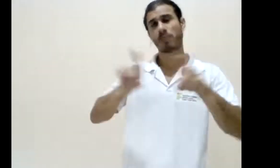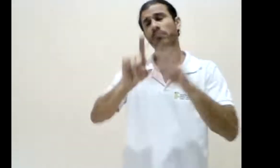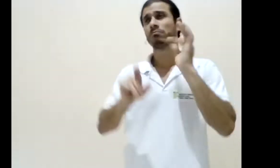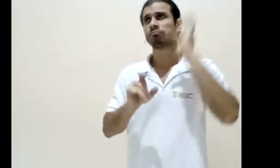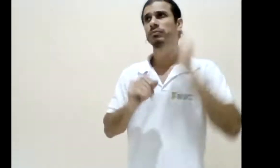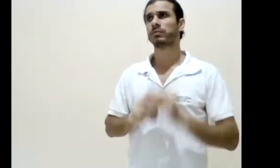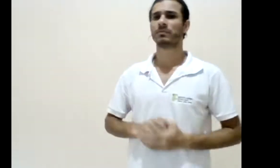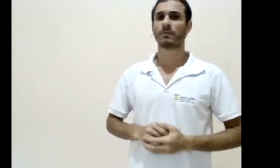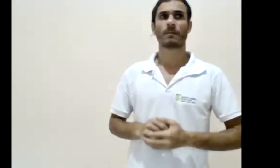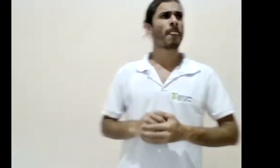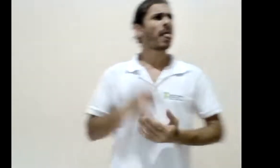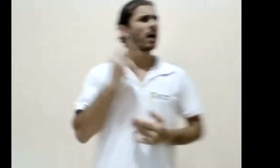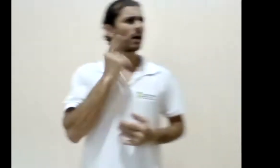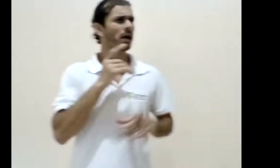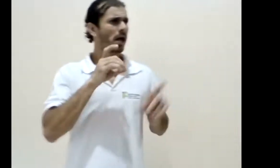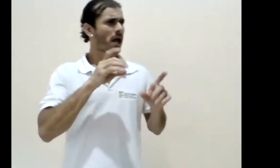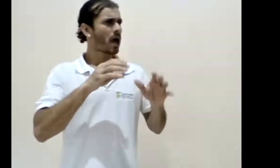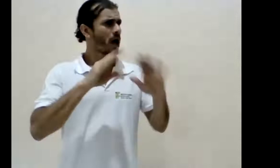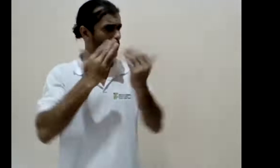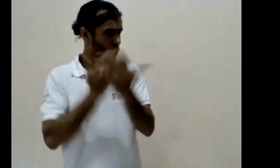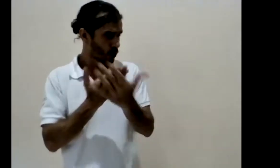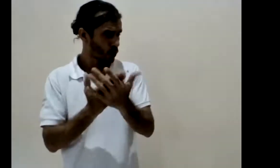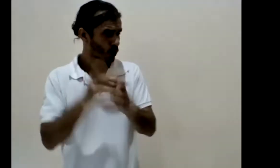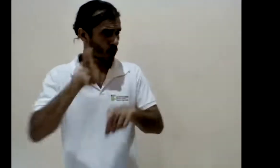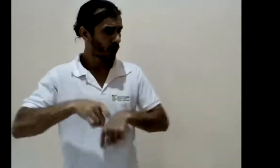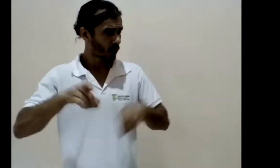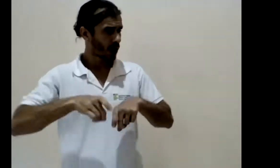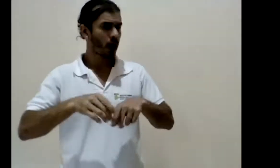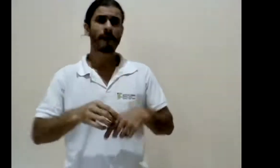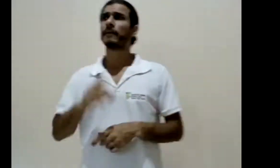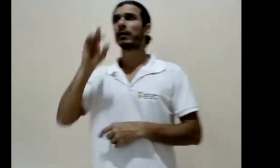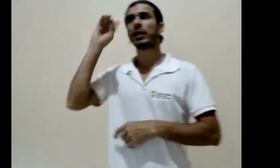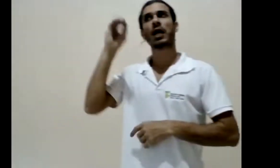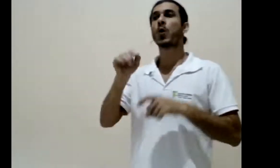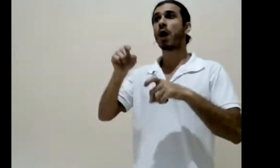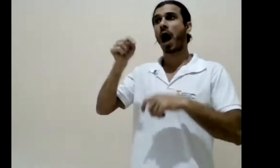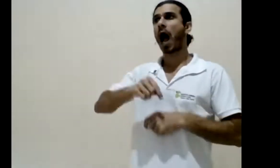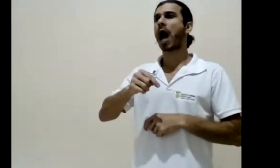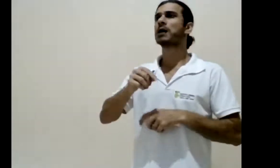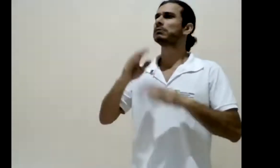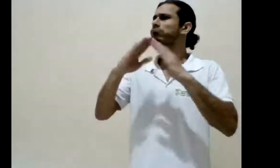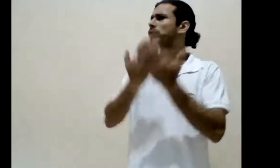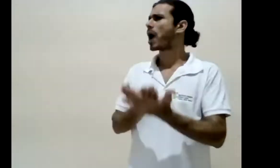É a escola no campo? Aqui, não. Aqui, escola